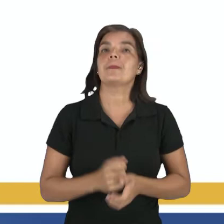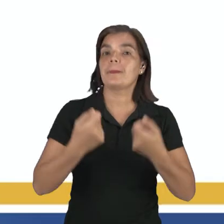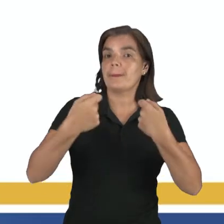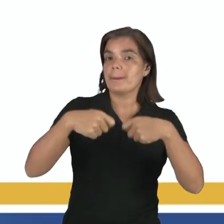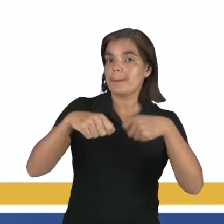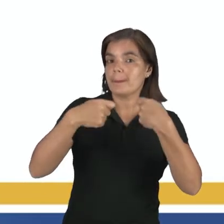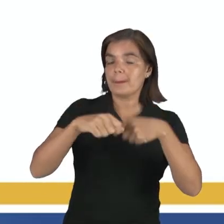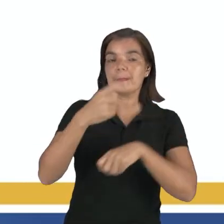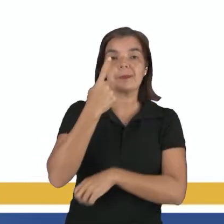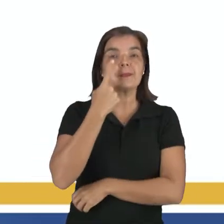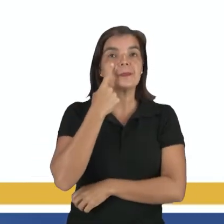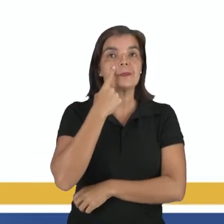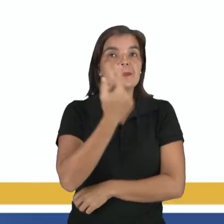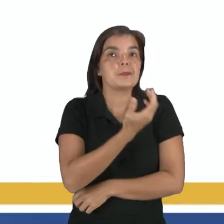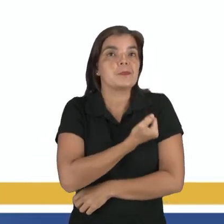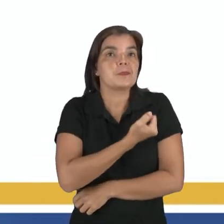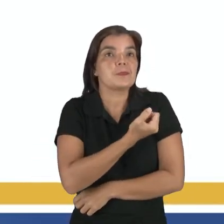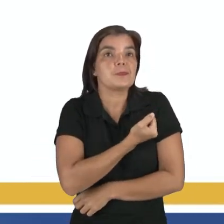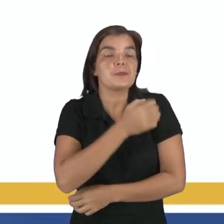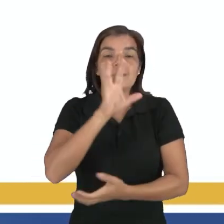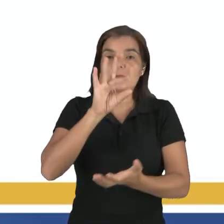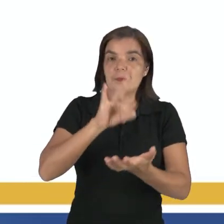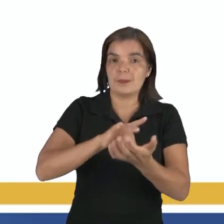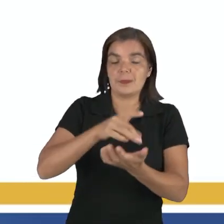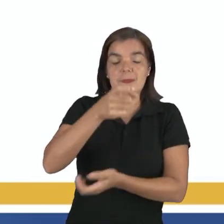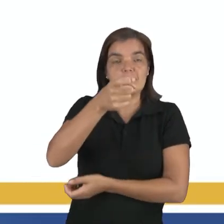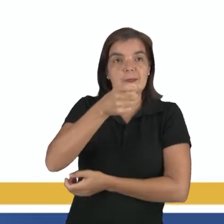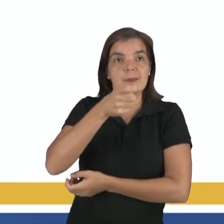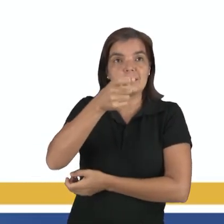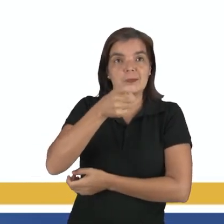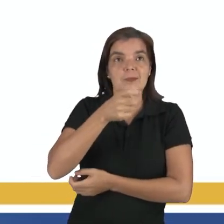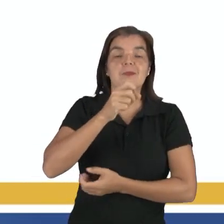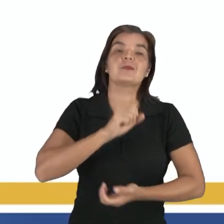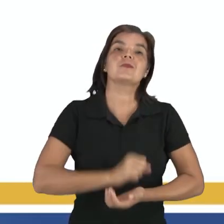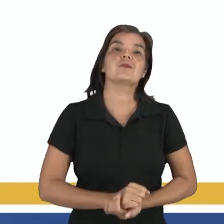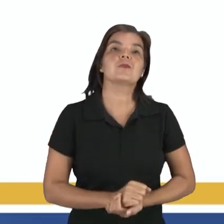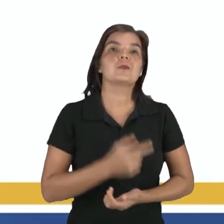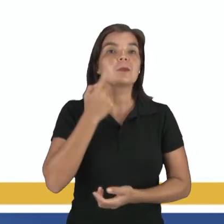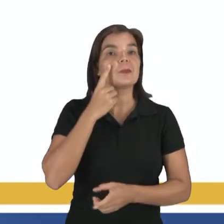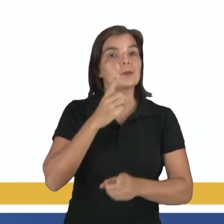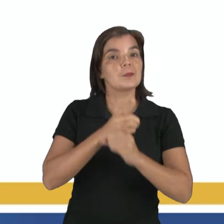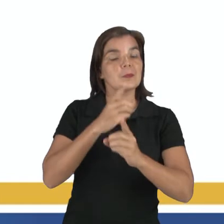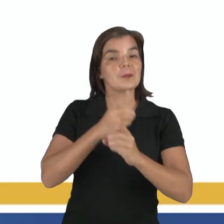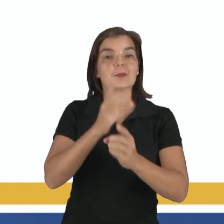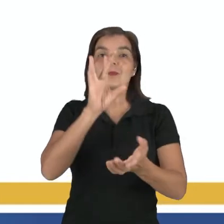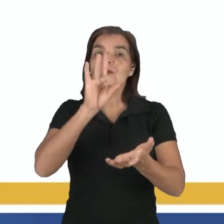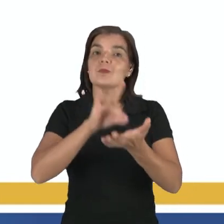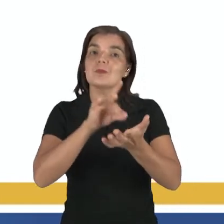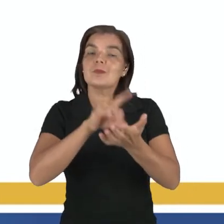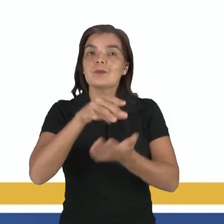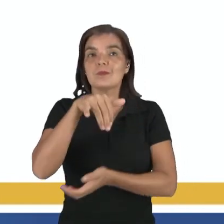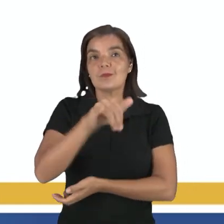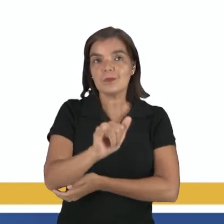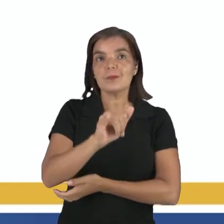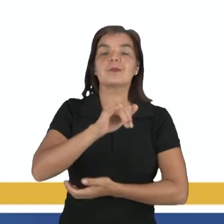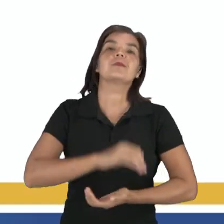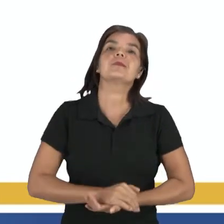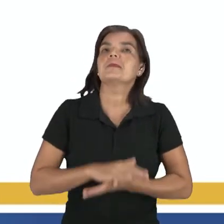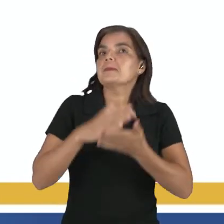gráfico, deve-se determinar valores reais de x para encontrar os de